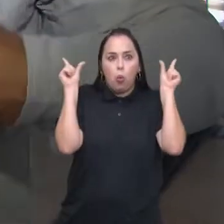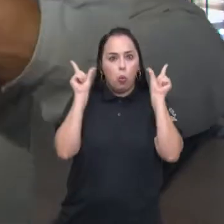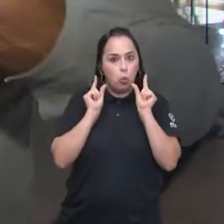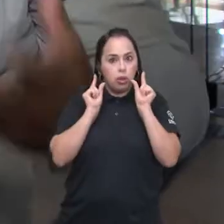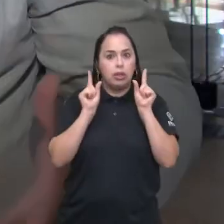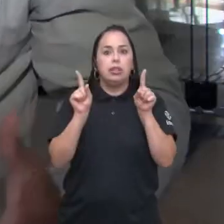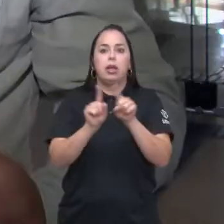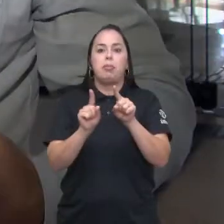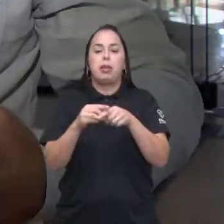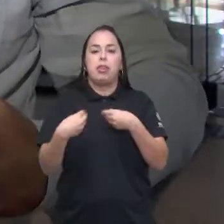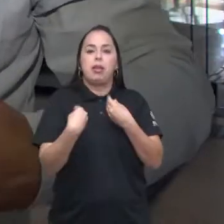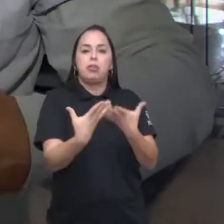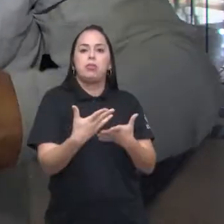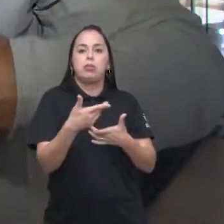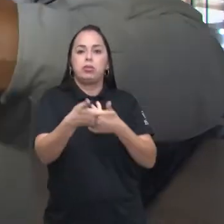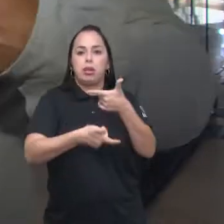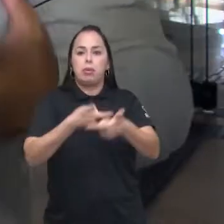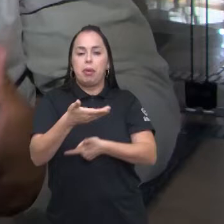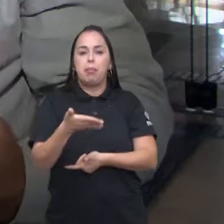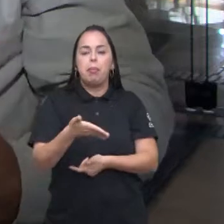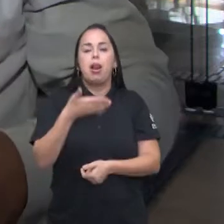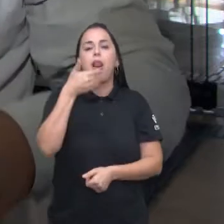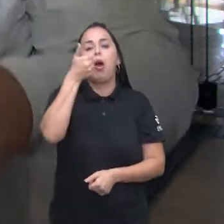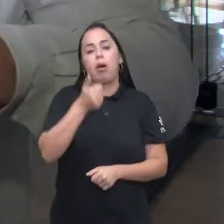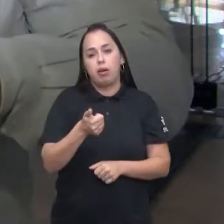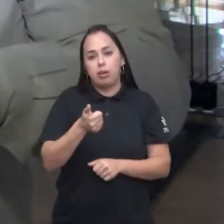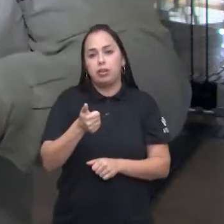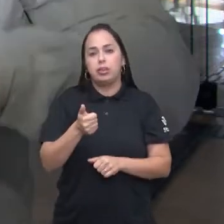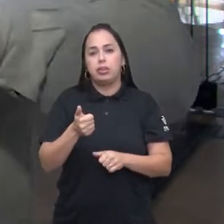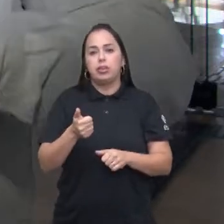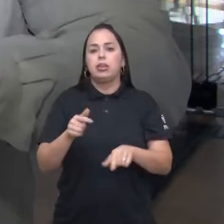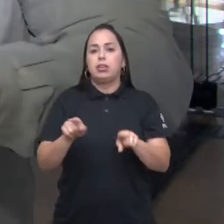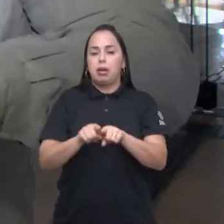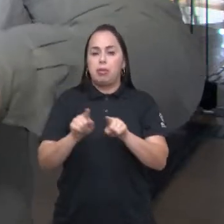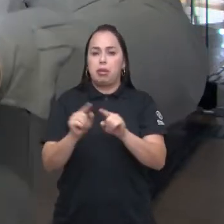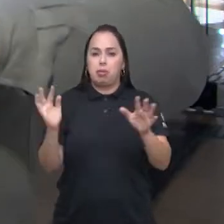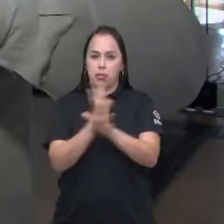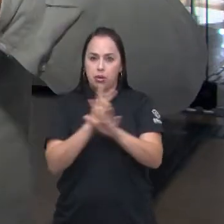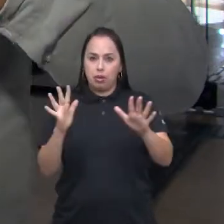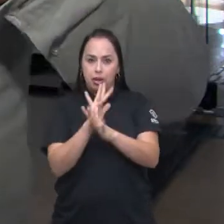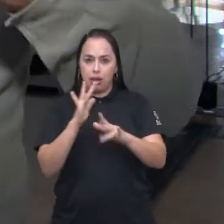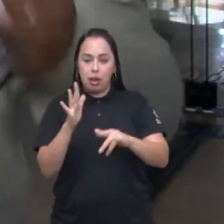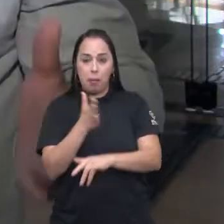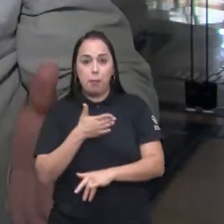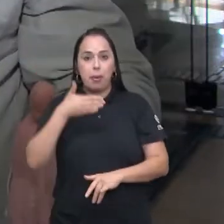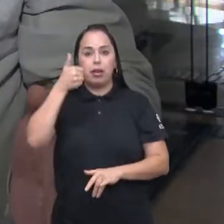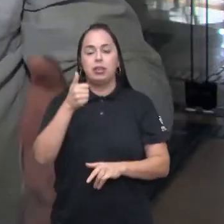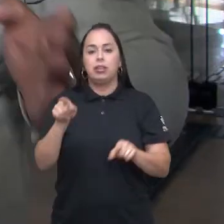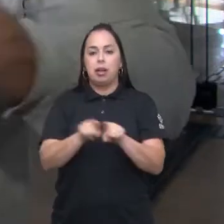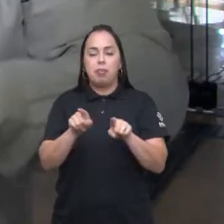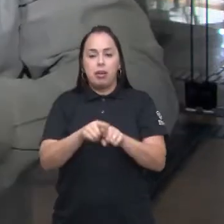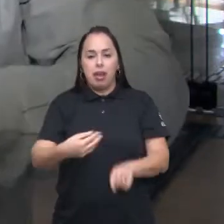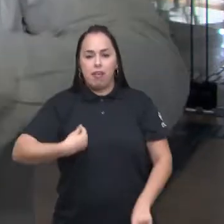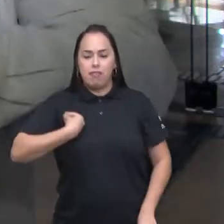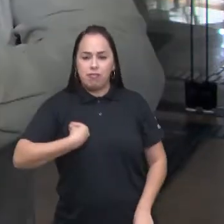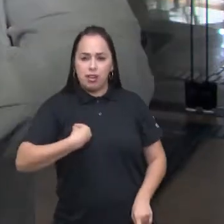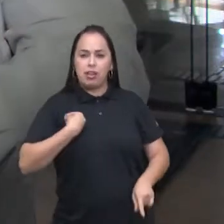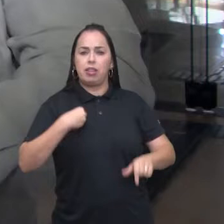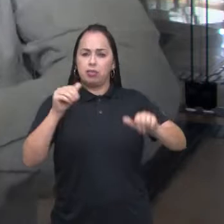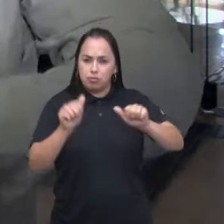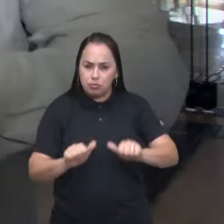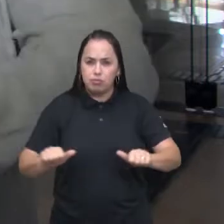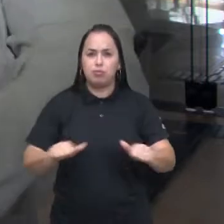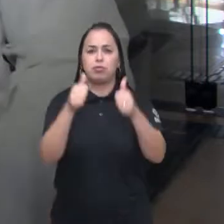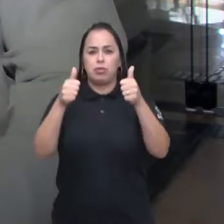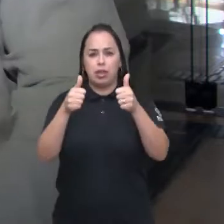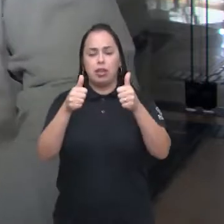com mais qualidade oferecer um serviço melhor população e isso vai lá um ganho não só na mobilidade urbana mas também na